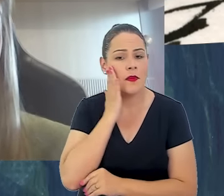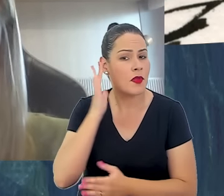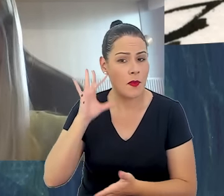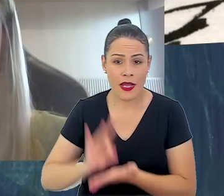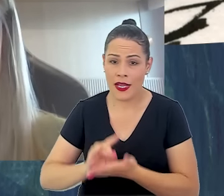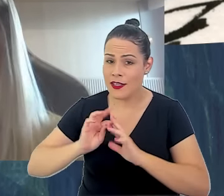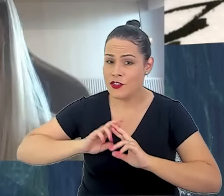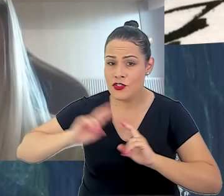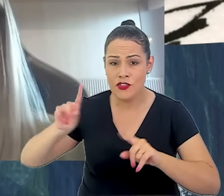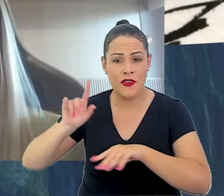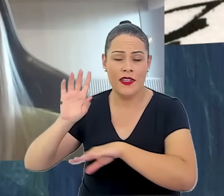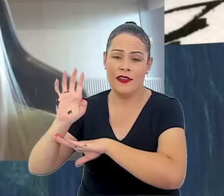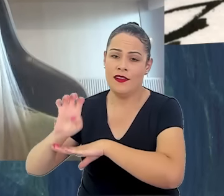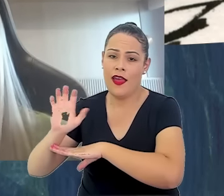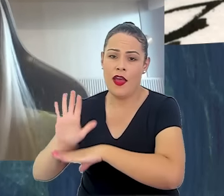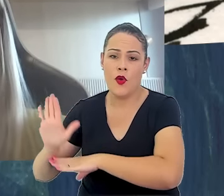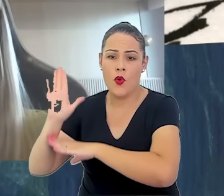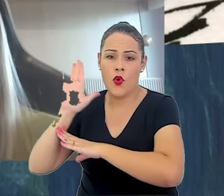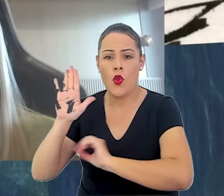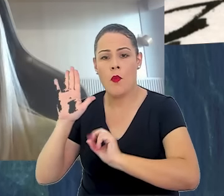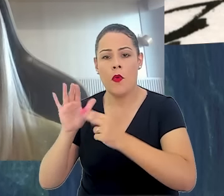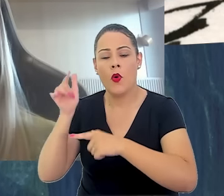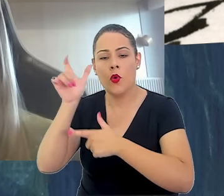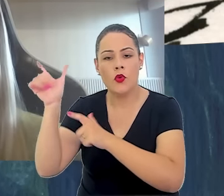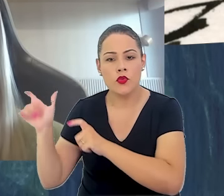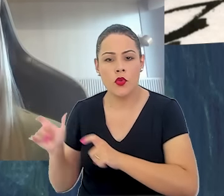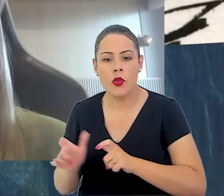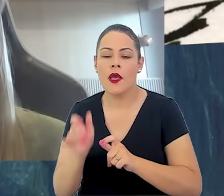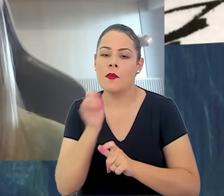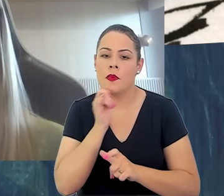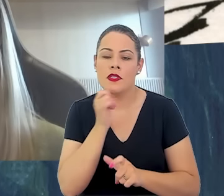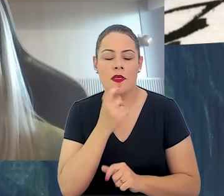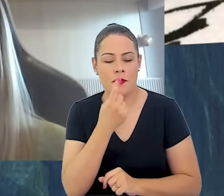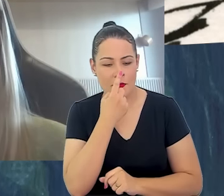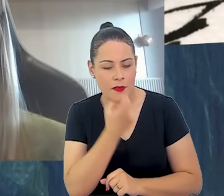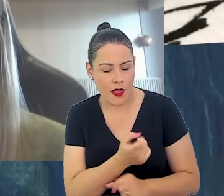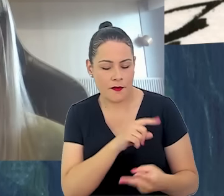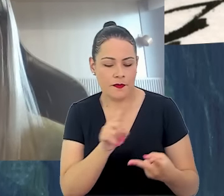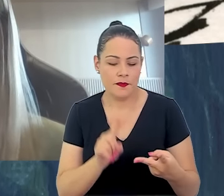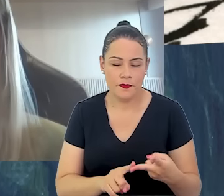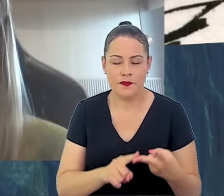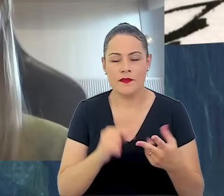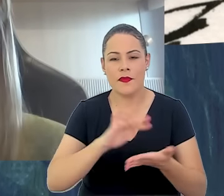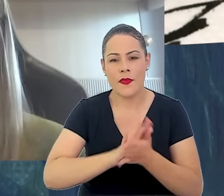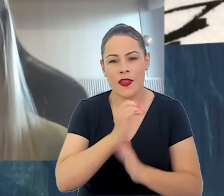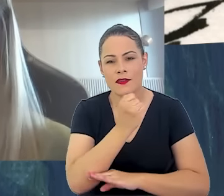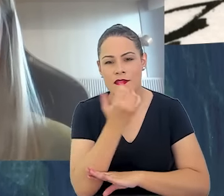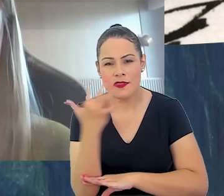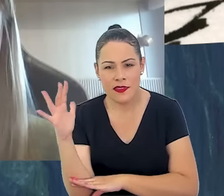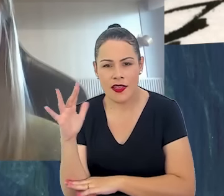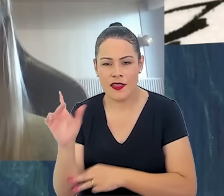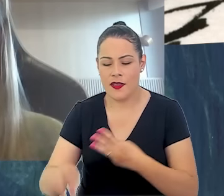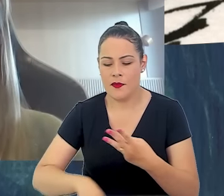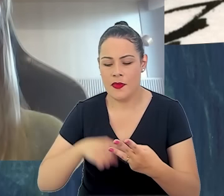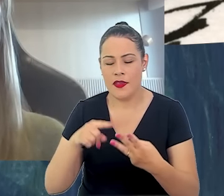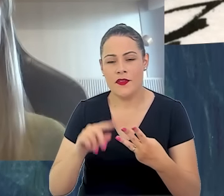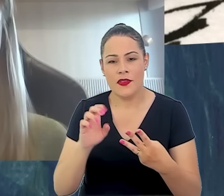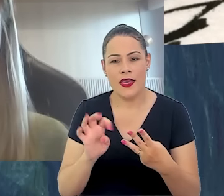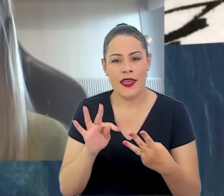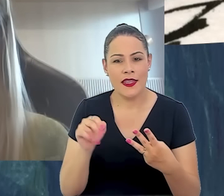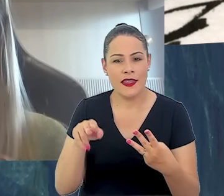uma realidade que não tem, né, na Europa ou em outros lugares, como saneamento, desmatamento, etanol. Então, assim, a gente